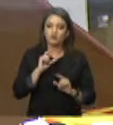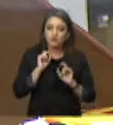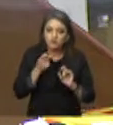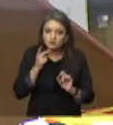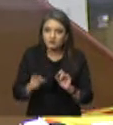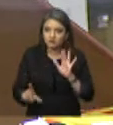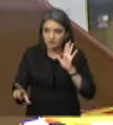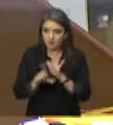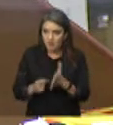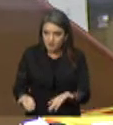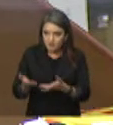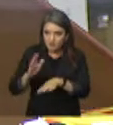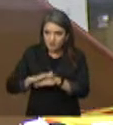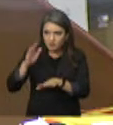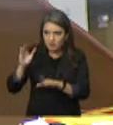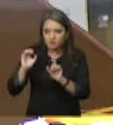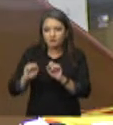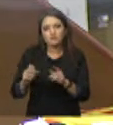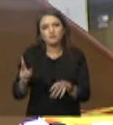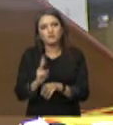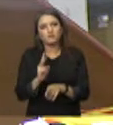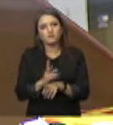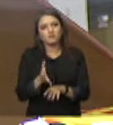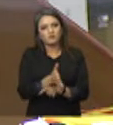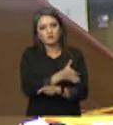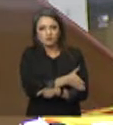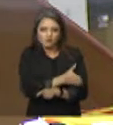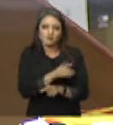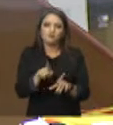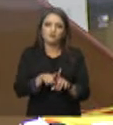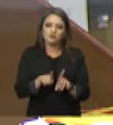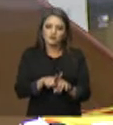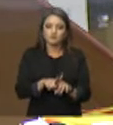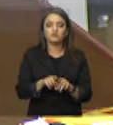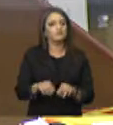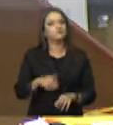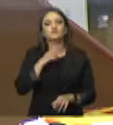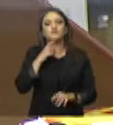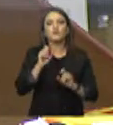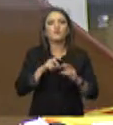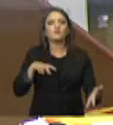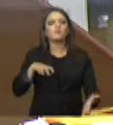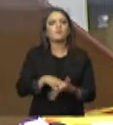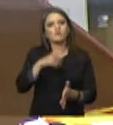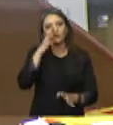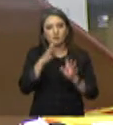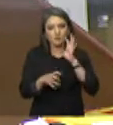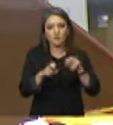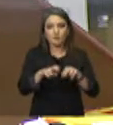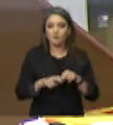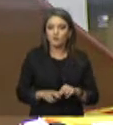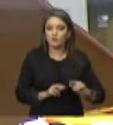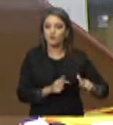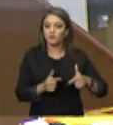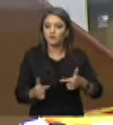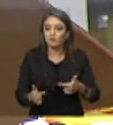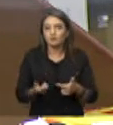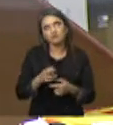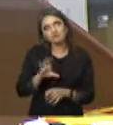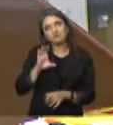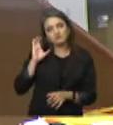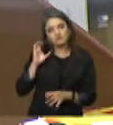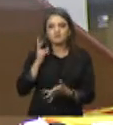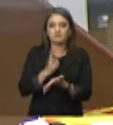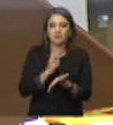retroação da lei mais benéfica ao delinquente conforme se depreende da leitura do artigo 9º ninguém pode ser condenado por acções ou omissões que